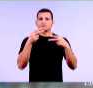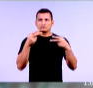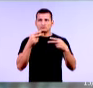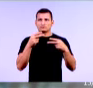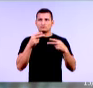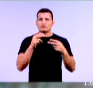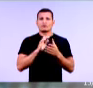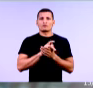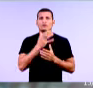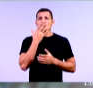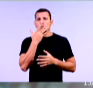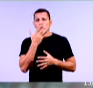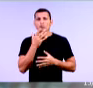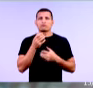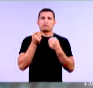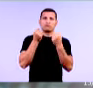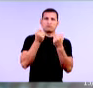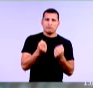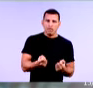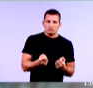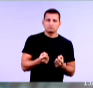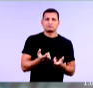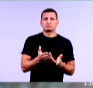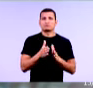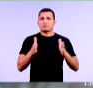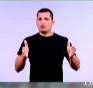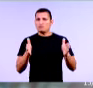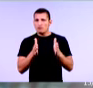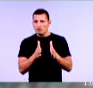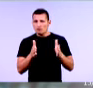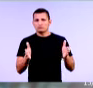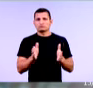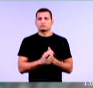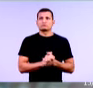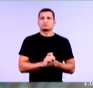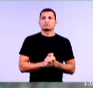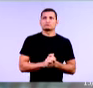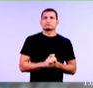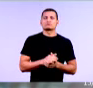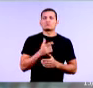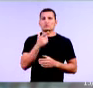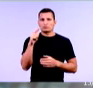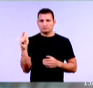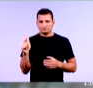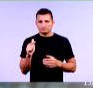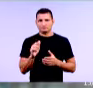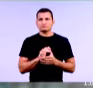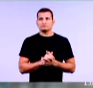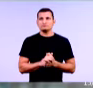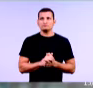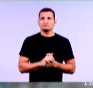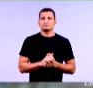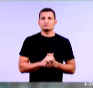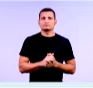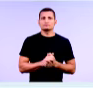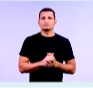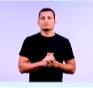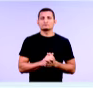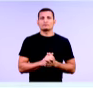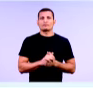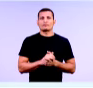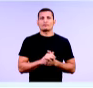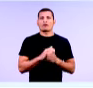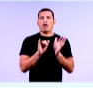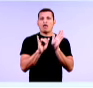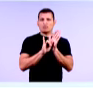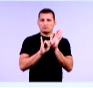Assim como a cor, o peso, o tamanho, a identidade, entre outros. A identidade do objeto a gente vai ver daqui